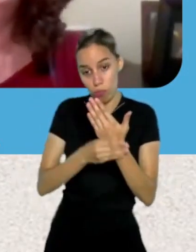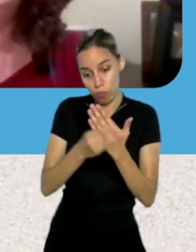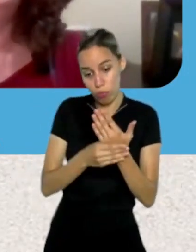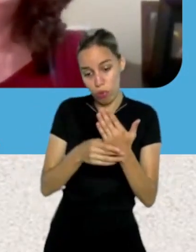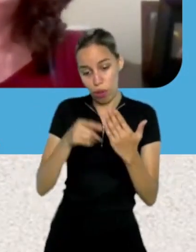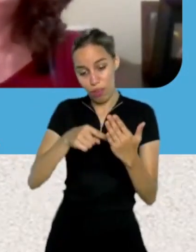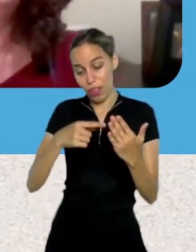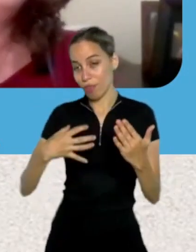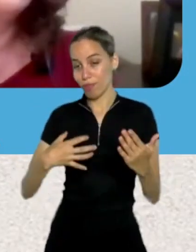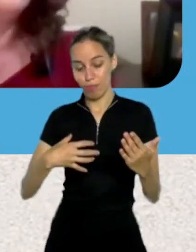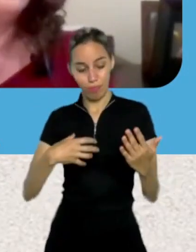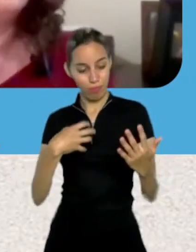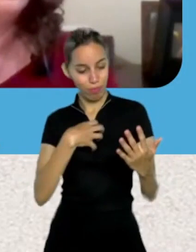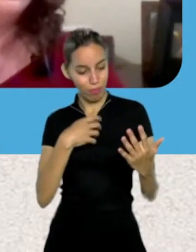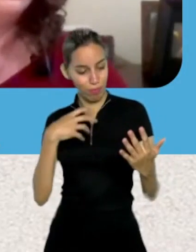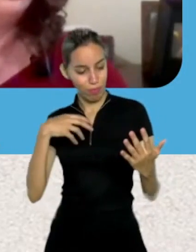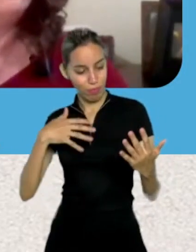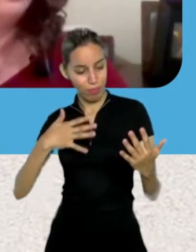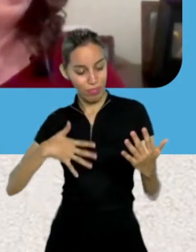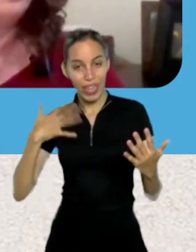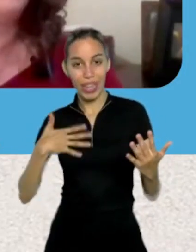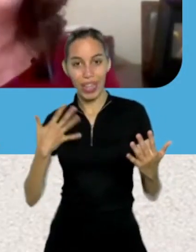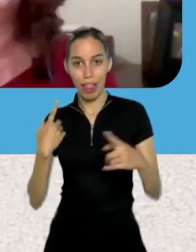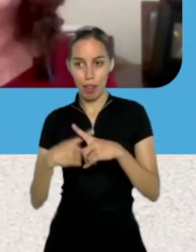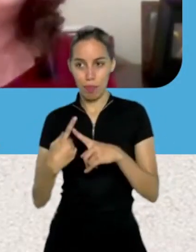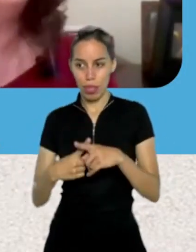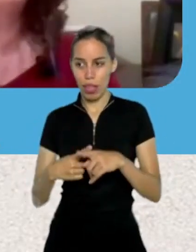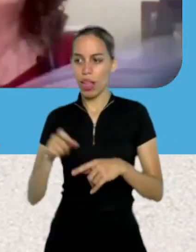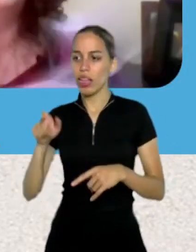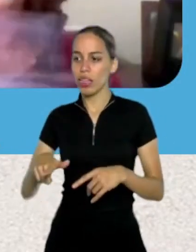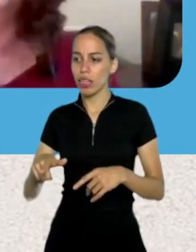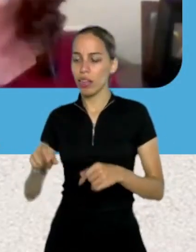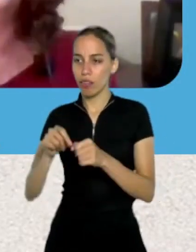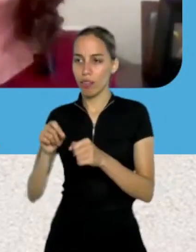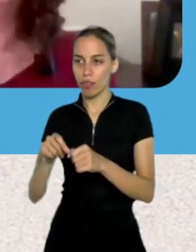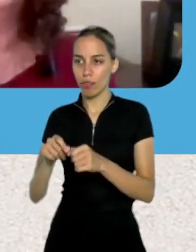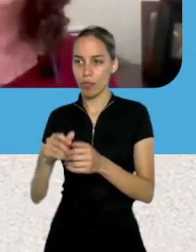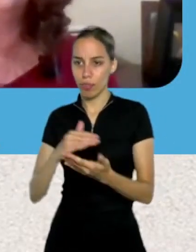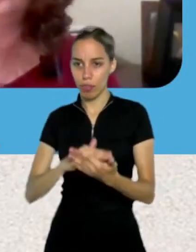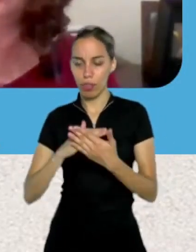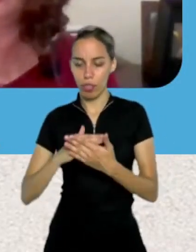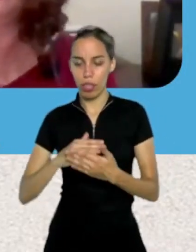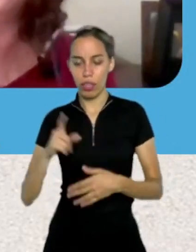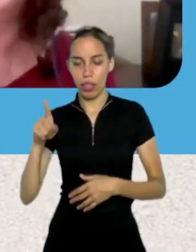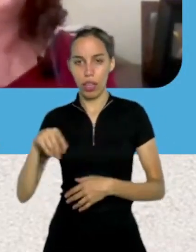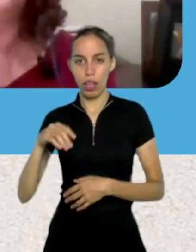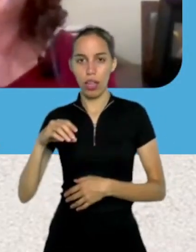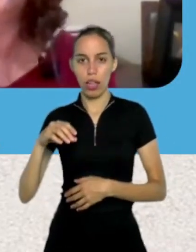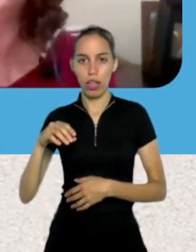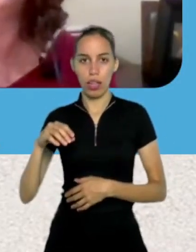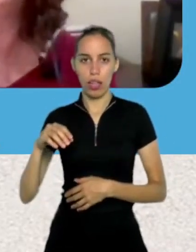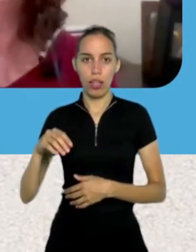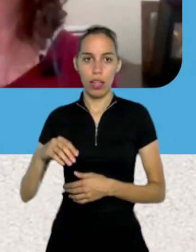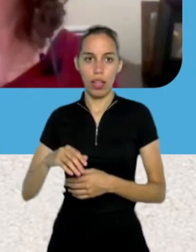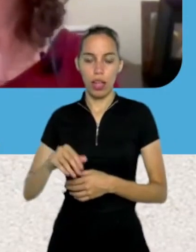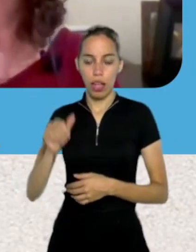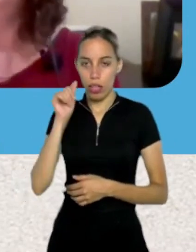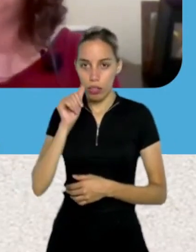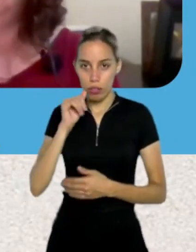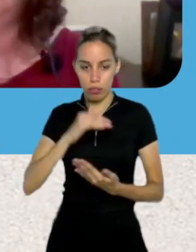porque quem fez a curadoria dele foi a Mel Renault, a poeta, né, aqui de Belo Horizonte também,